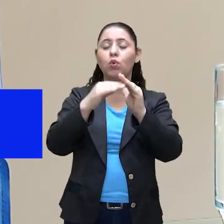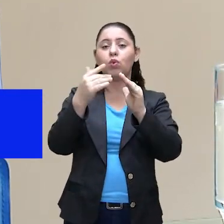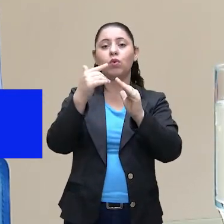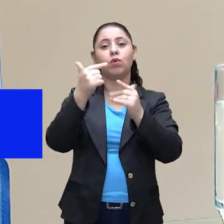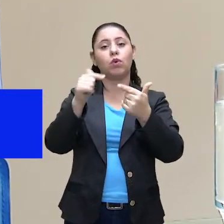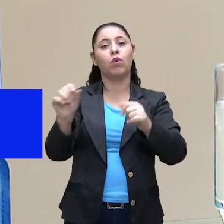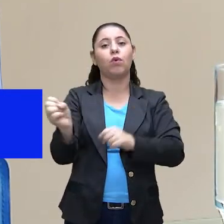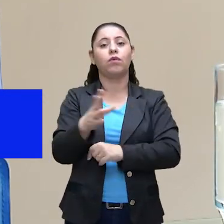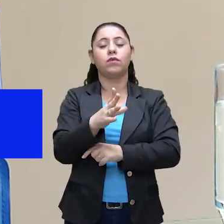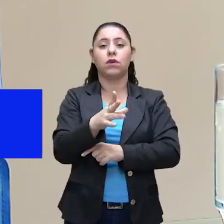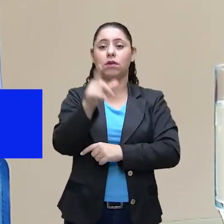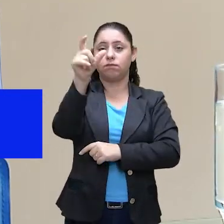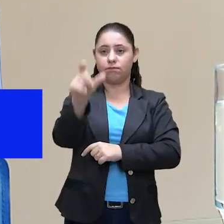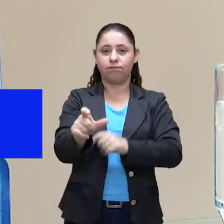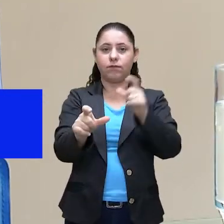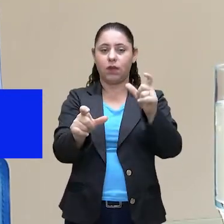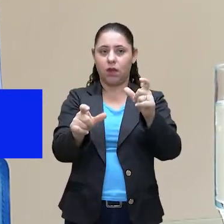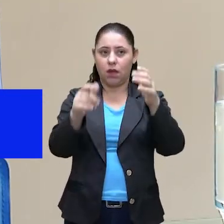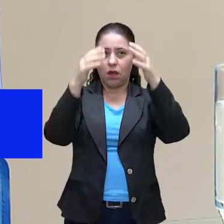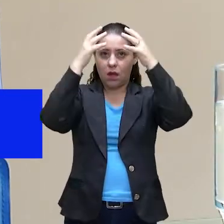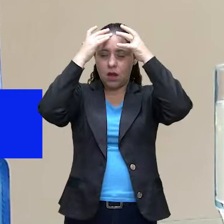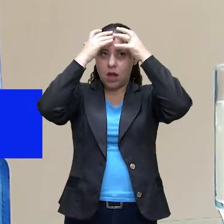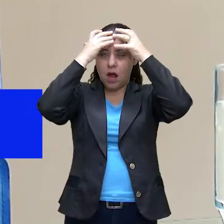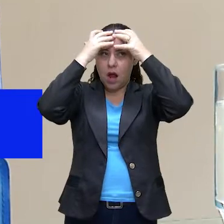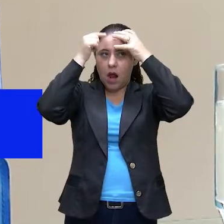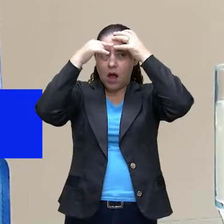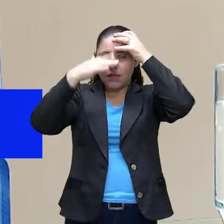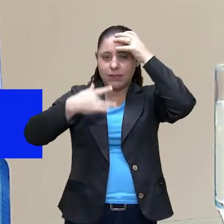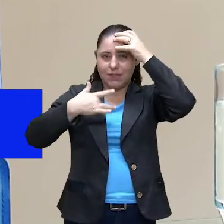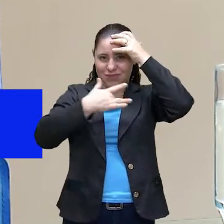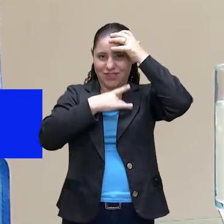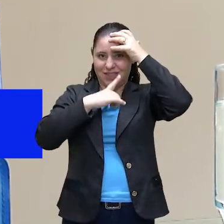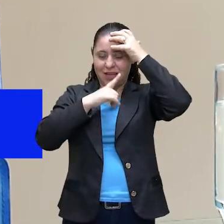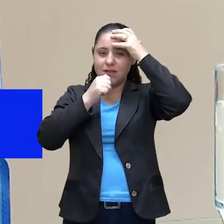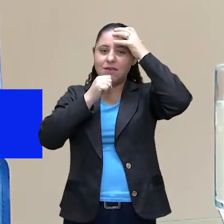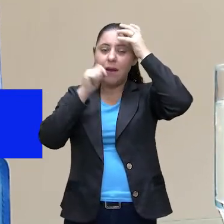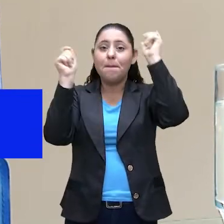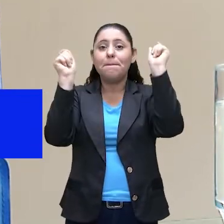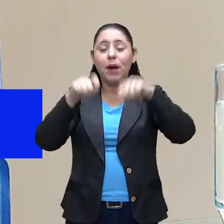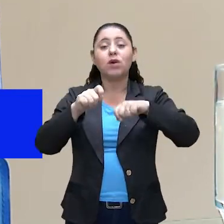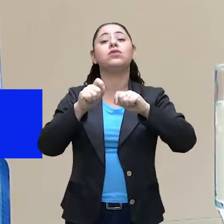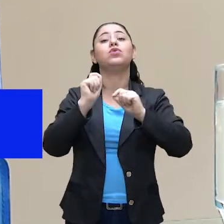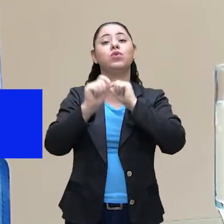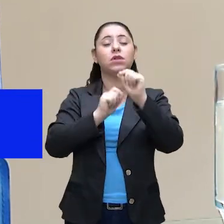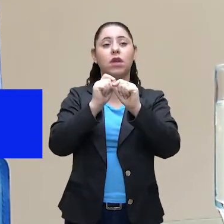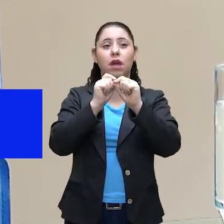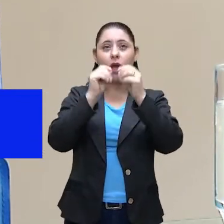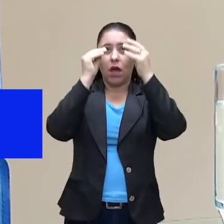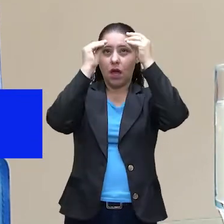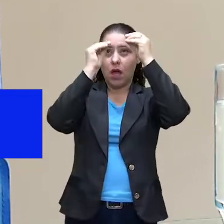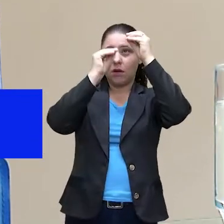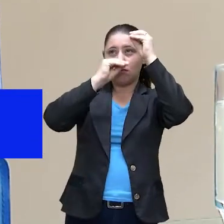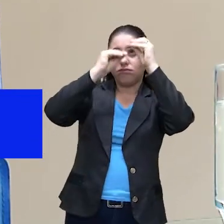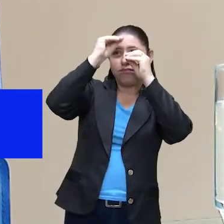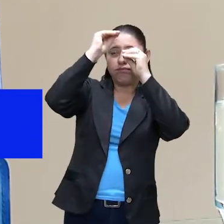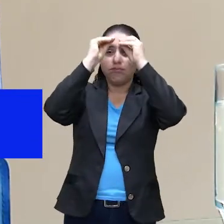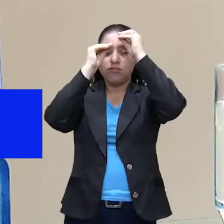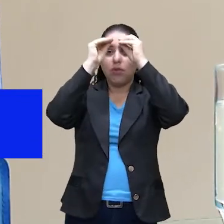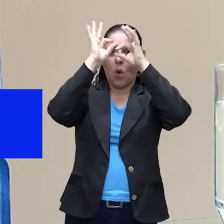aquele indivíduo, com as áreas que ainda são saudáveis, possam então montar uma plasticidade